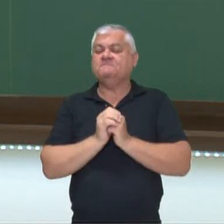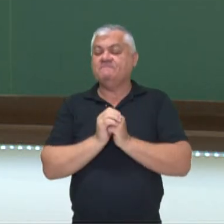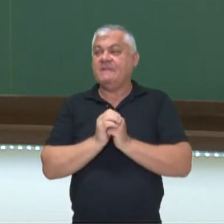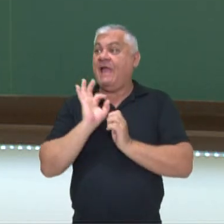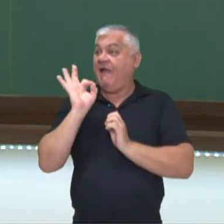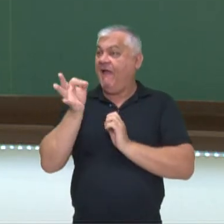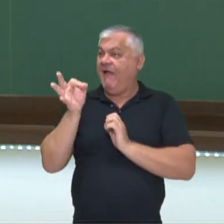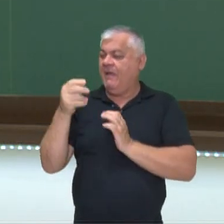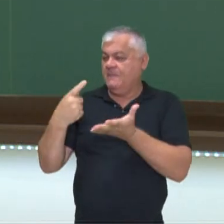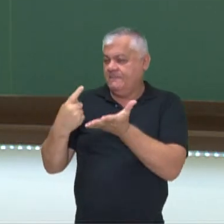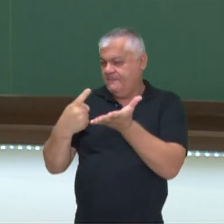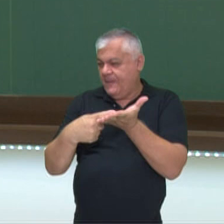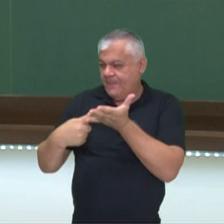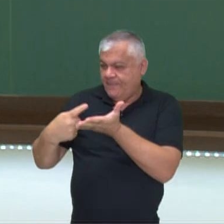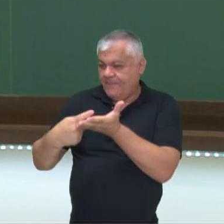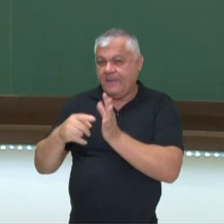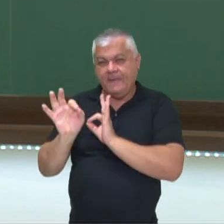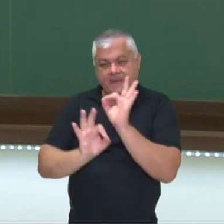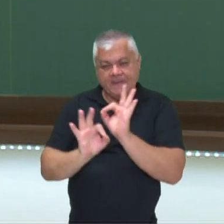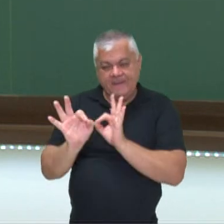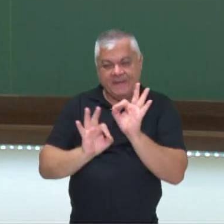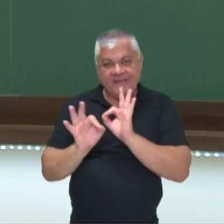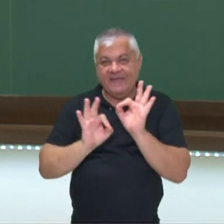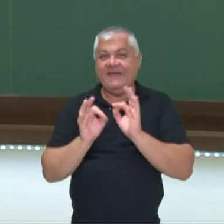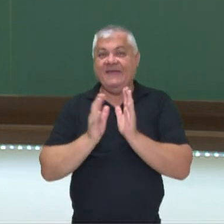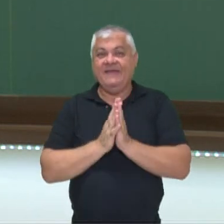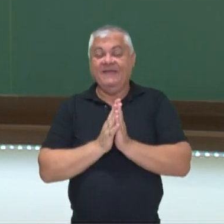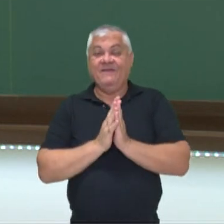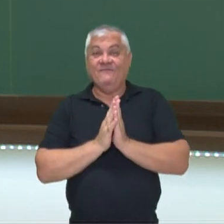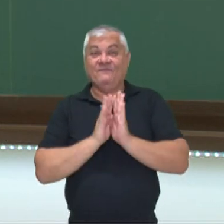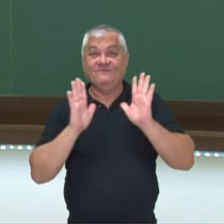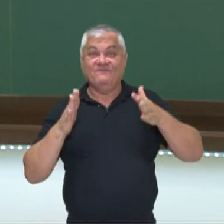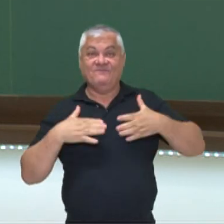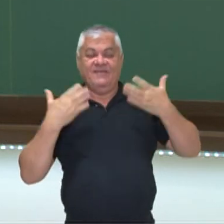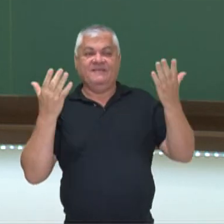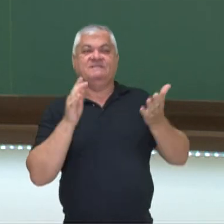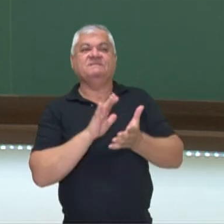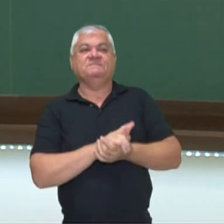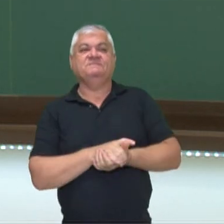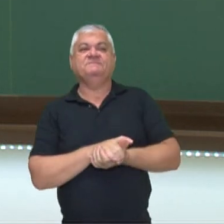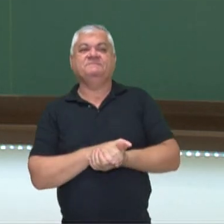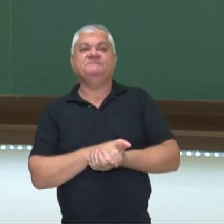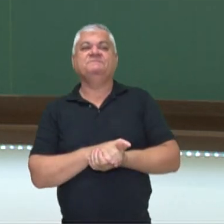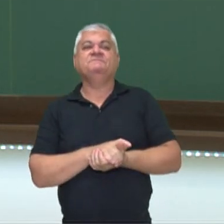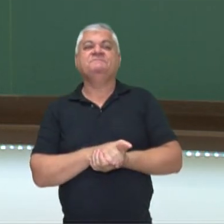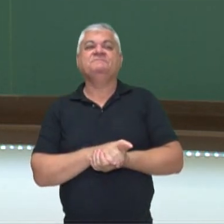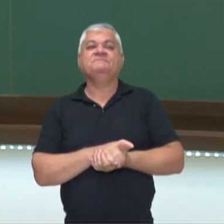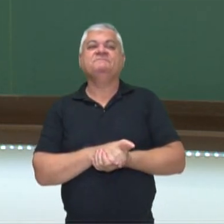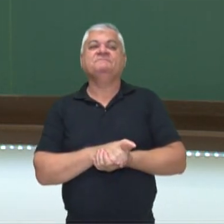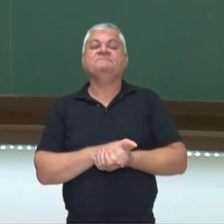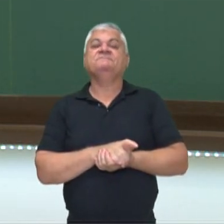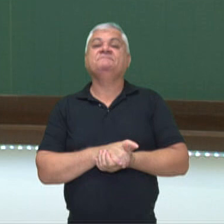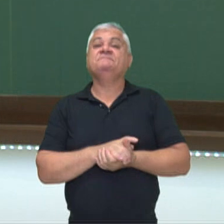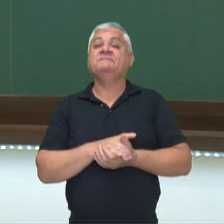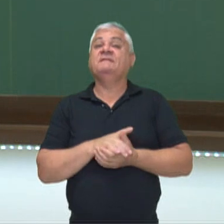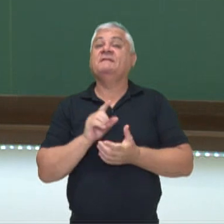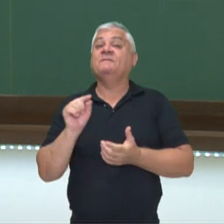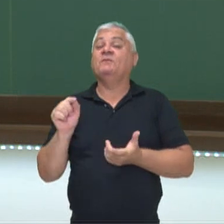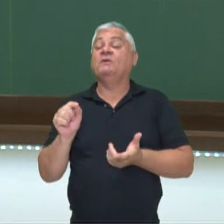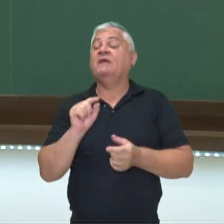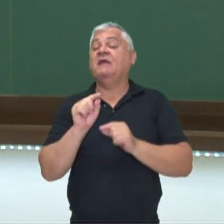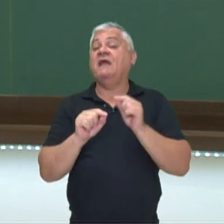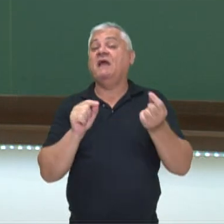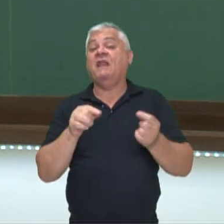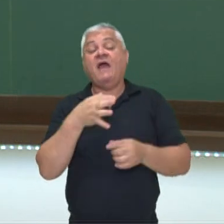uma festa, Oscar, ela e Montse, Merche e Montse, uma grande festa surpresa. O que